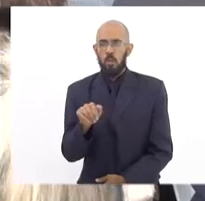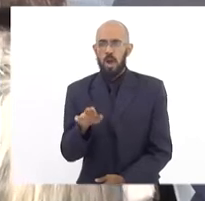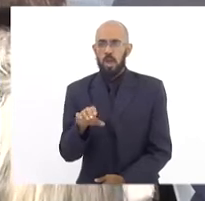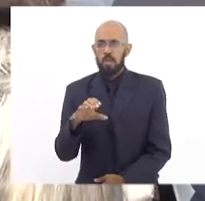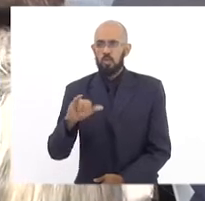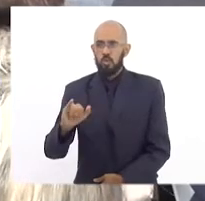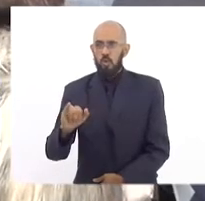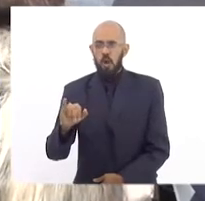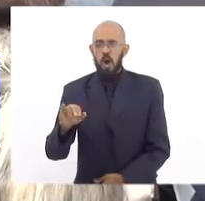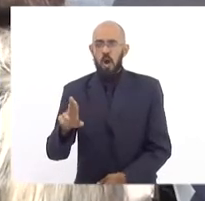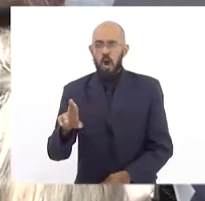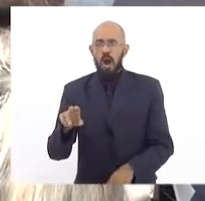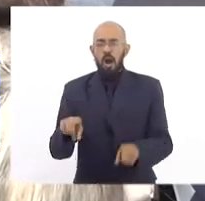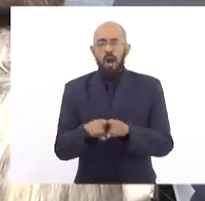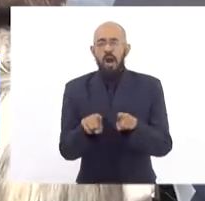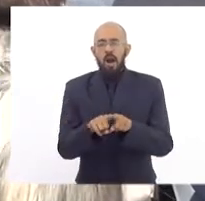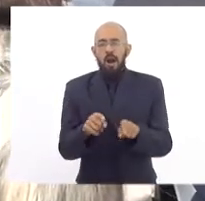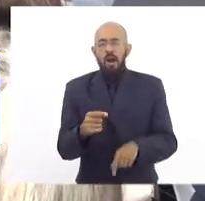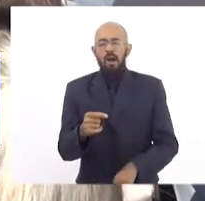de fertilizante